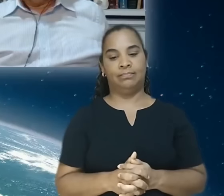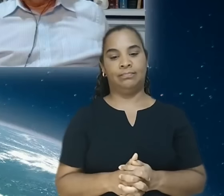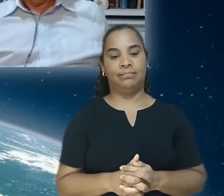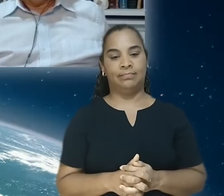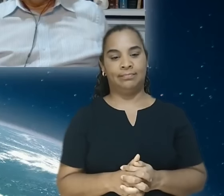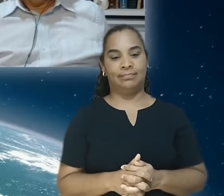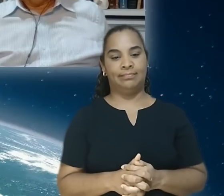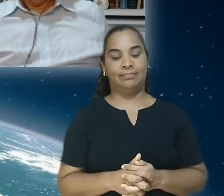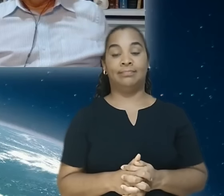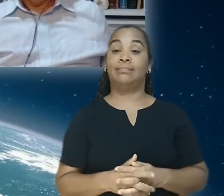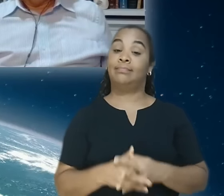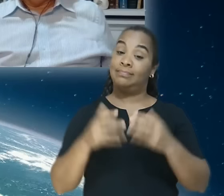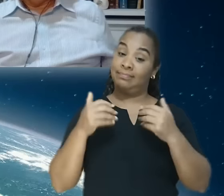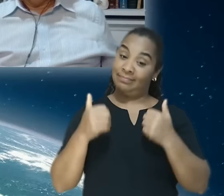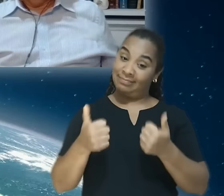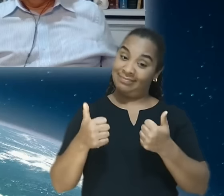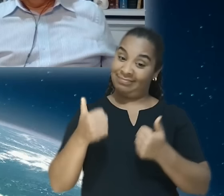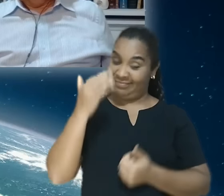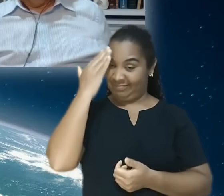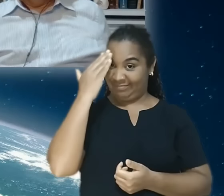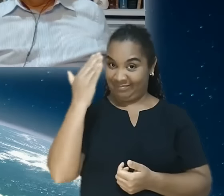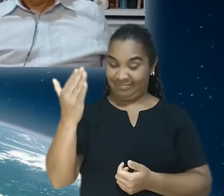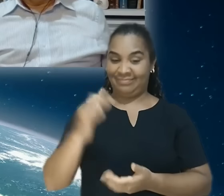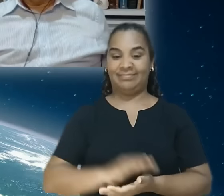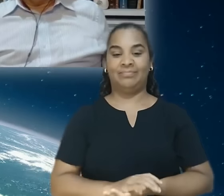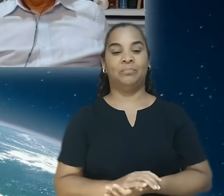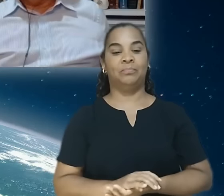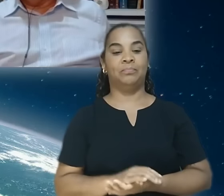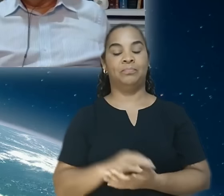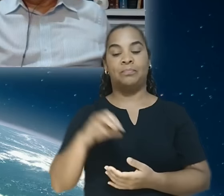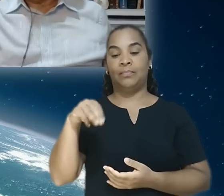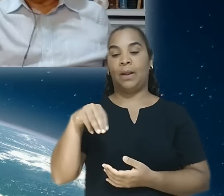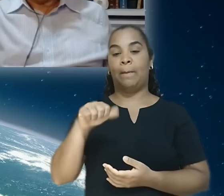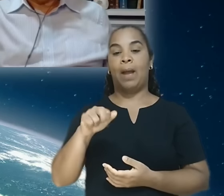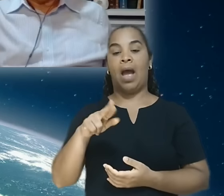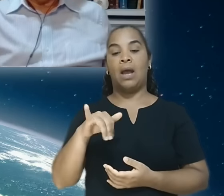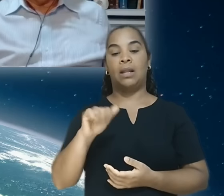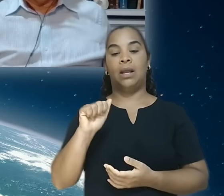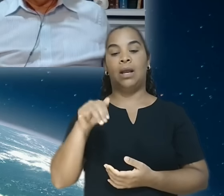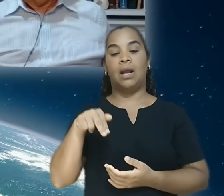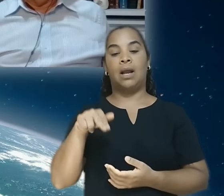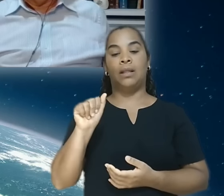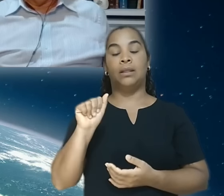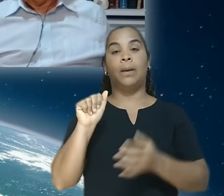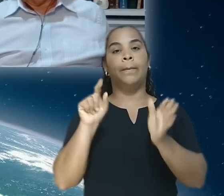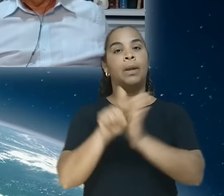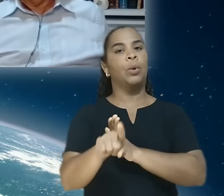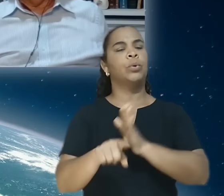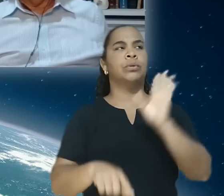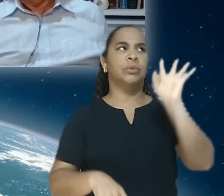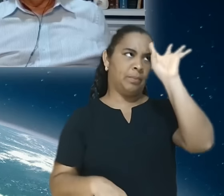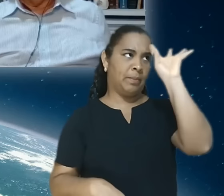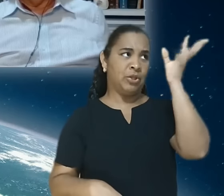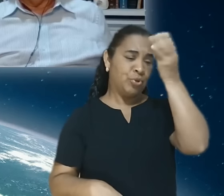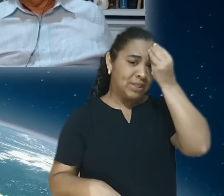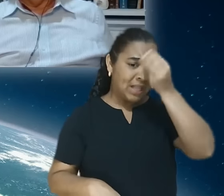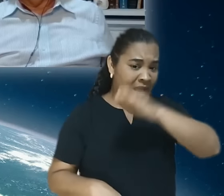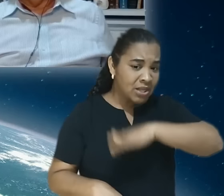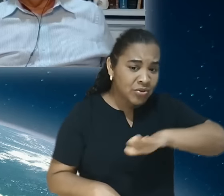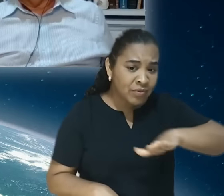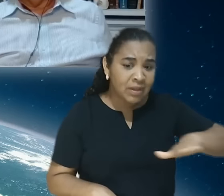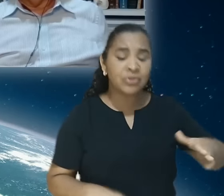Muito obrigado Celestino Divaldo Uma pergunta de Mariana Você poderia falar Um pouco Sobre a mediunidade Infantil Como os